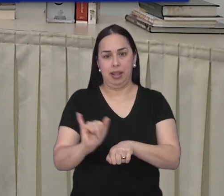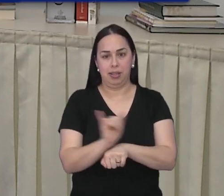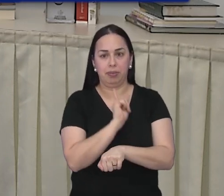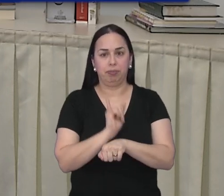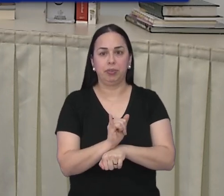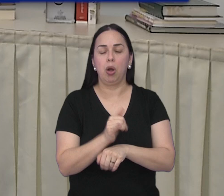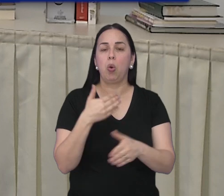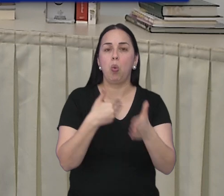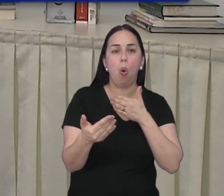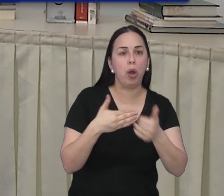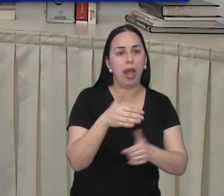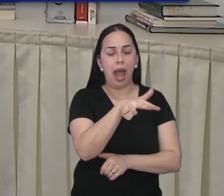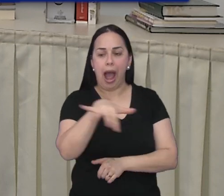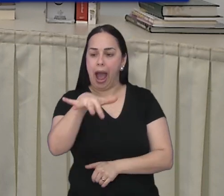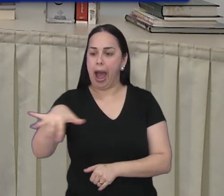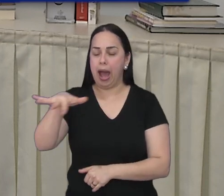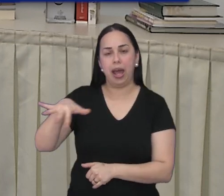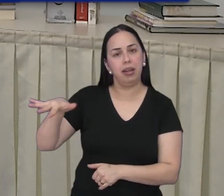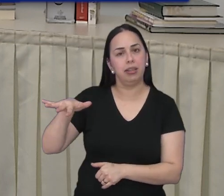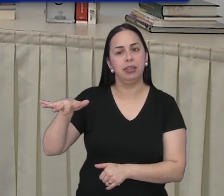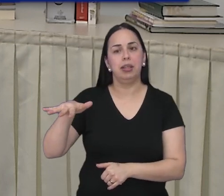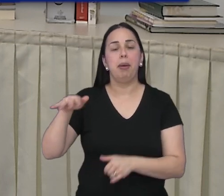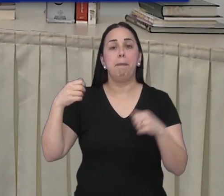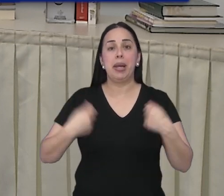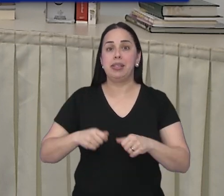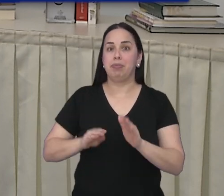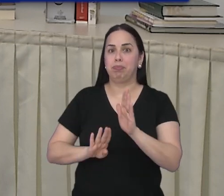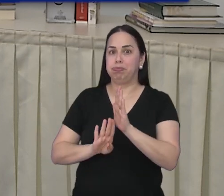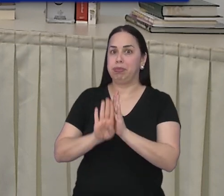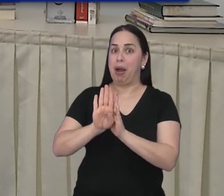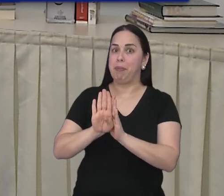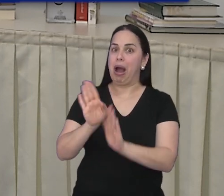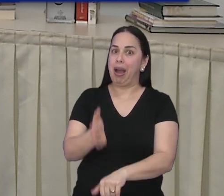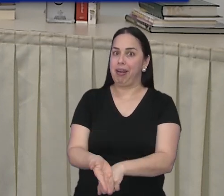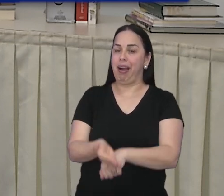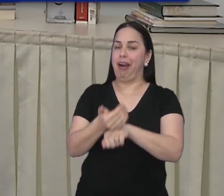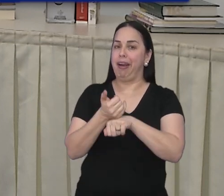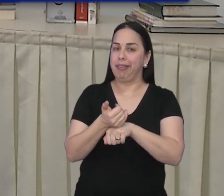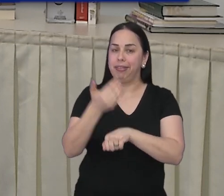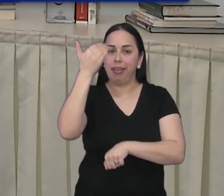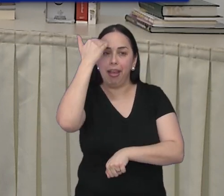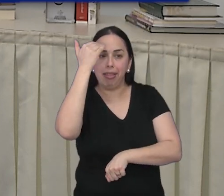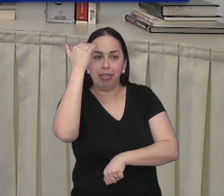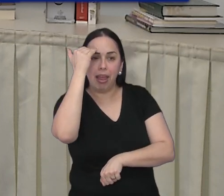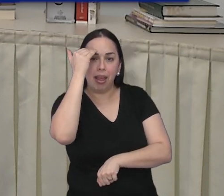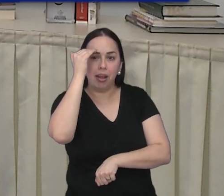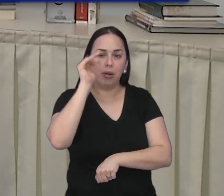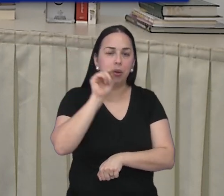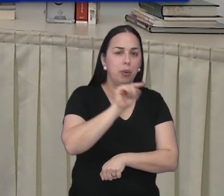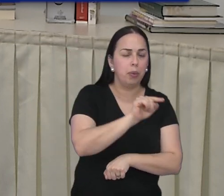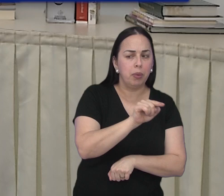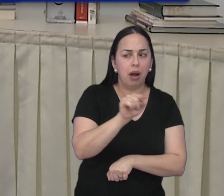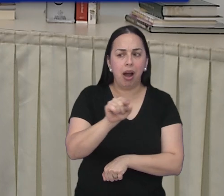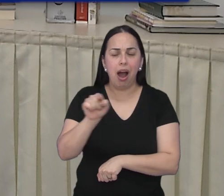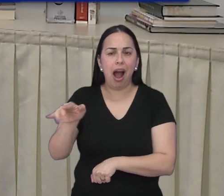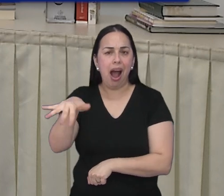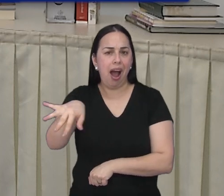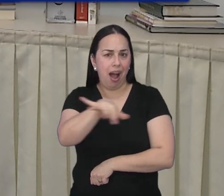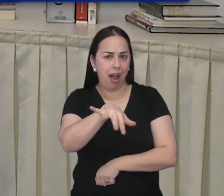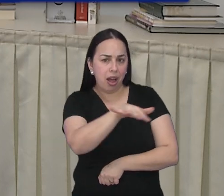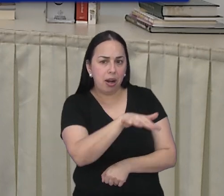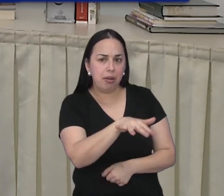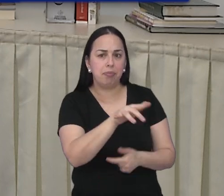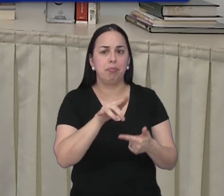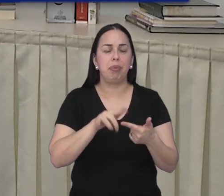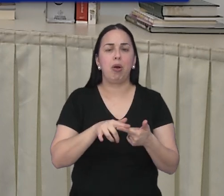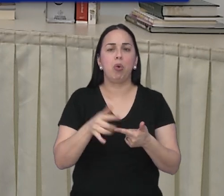negócio, qualquer que seja o mercado que você atende, para que você cresça, você precisa entender muito bem as expectativas do seu mercado